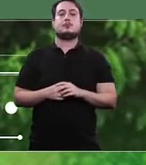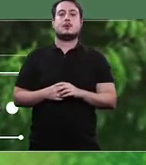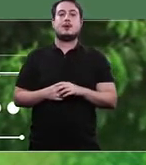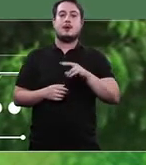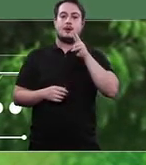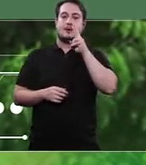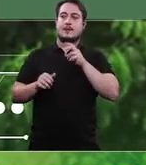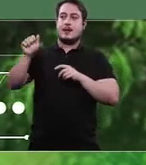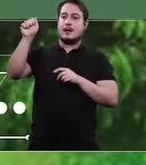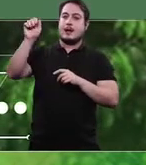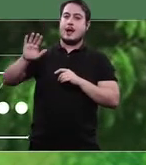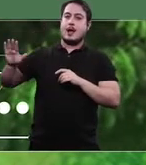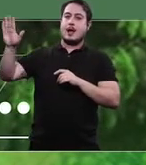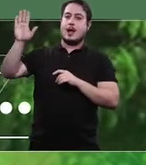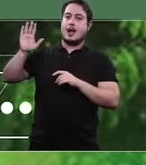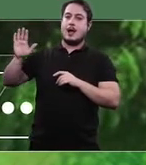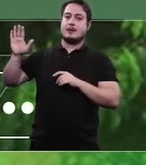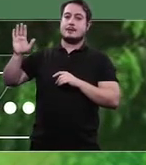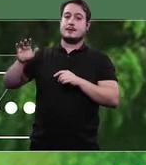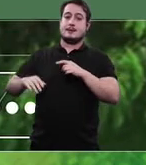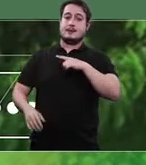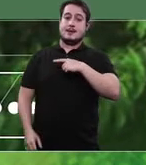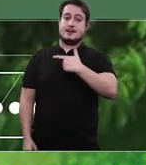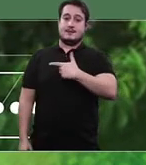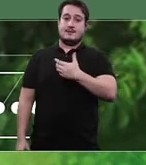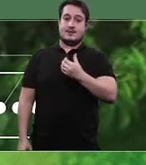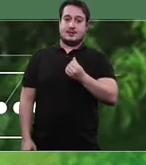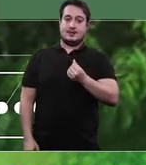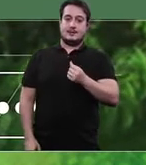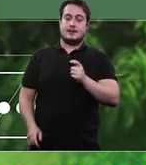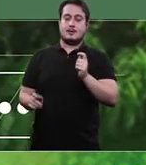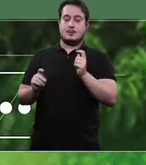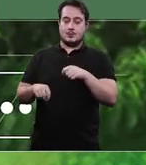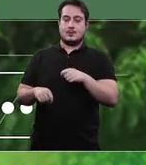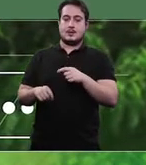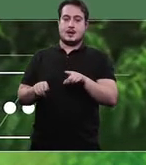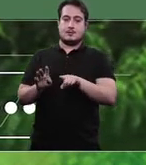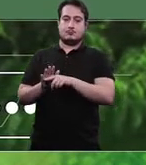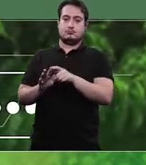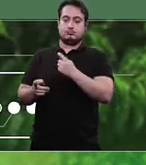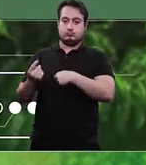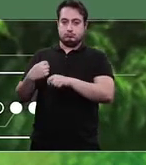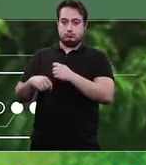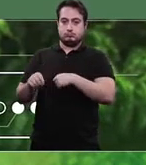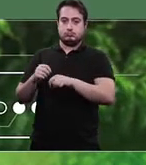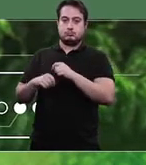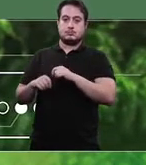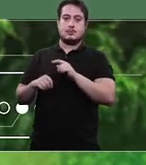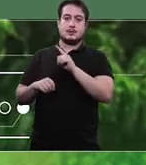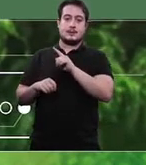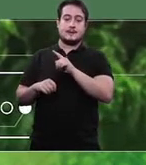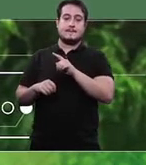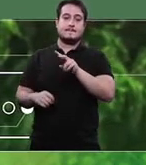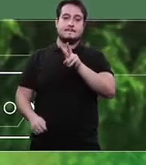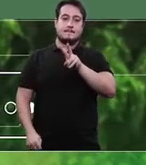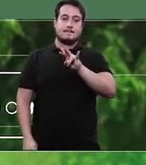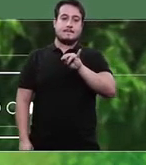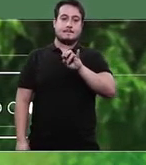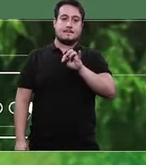Ásia, existem 26 oportunidades de negócio para o Vietnã, por exemplo, que é um mercado da ASEAN, que tem um